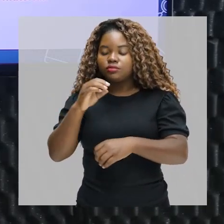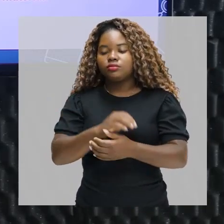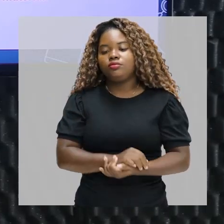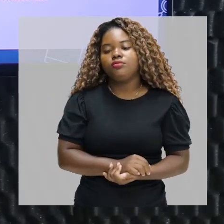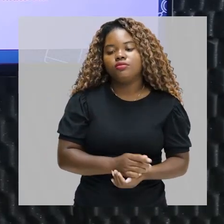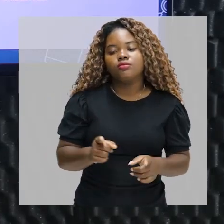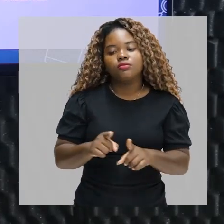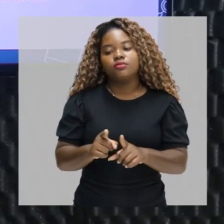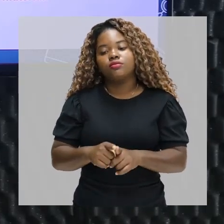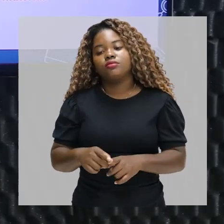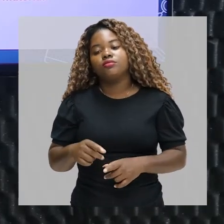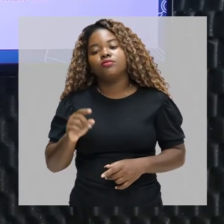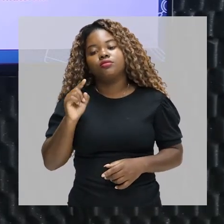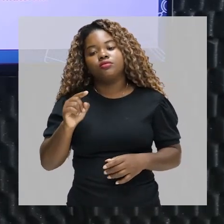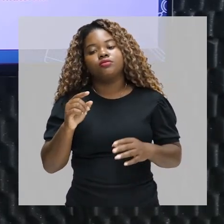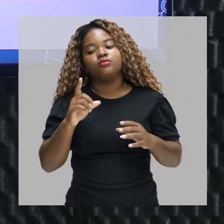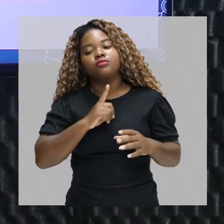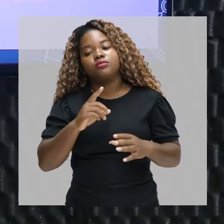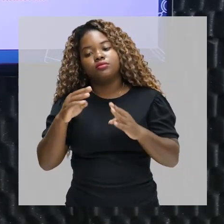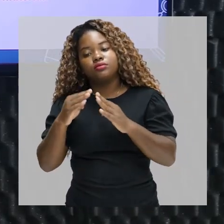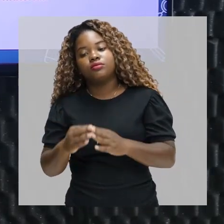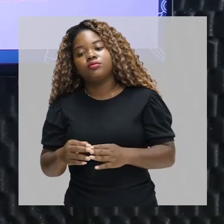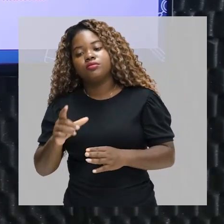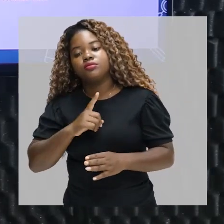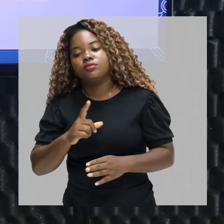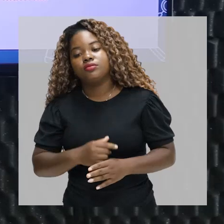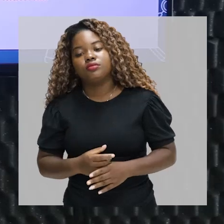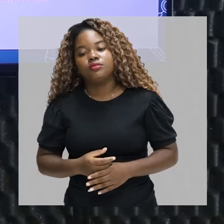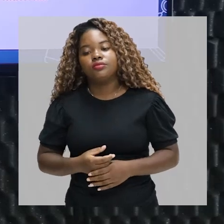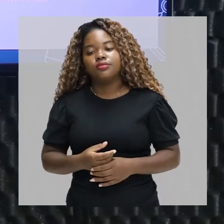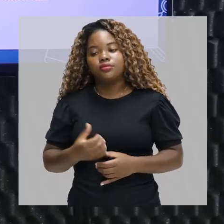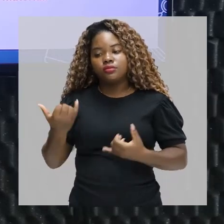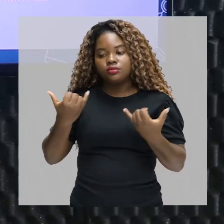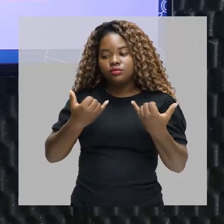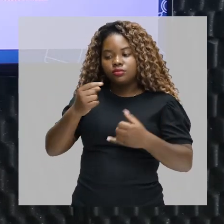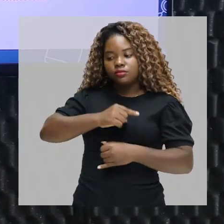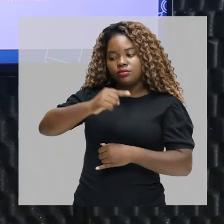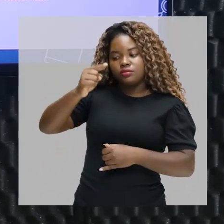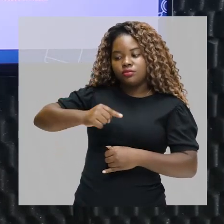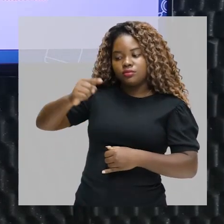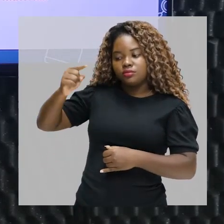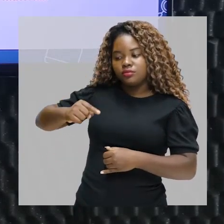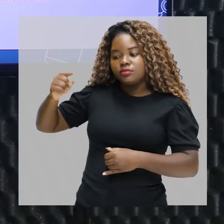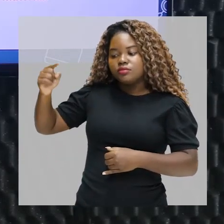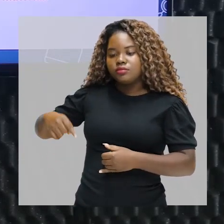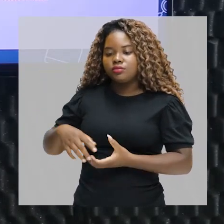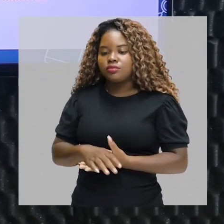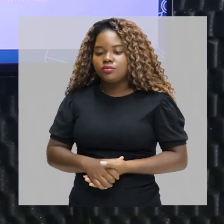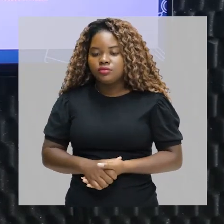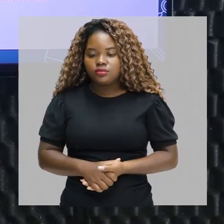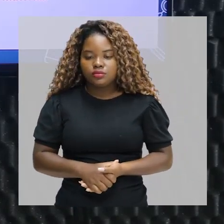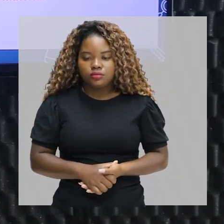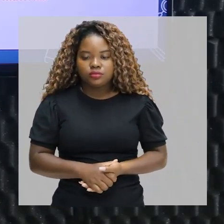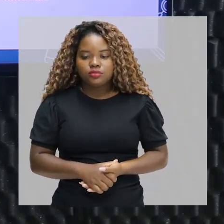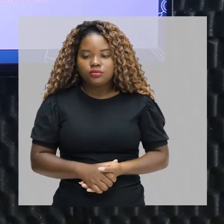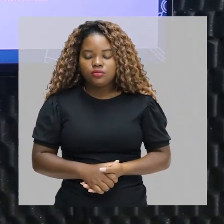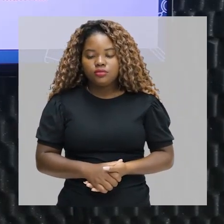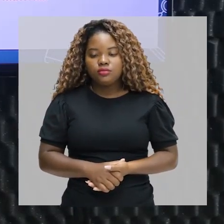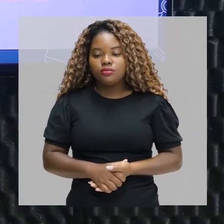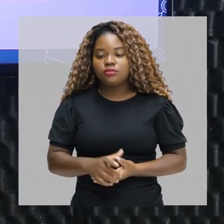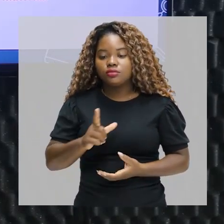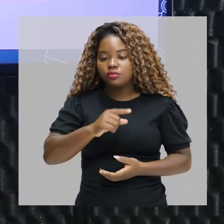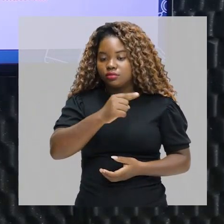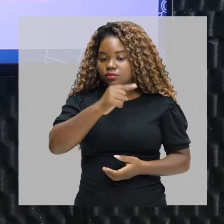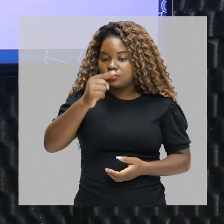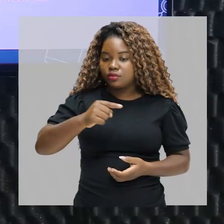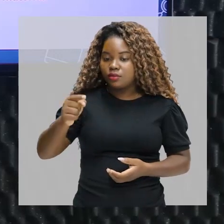certo? Ele recebe essa informação que vem lá da estação de rádio através de uma